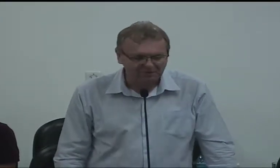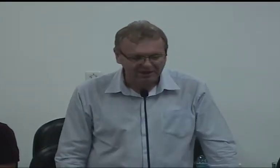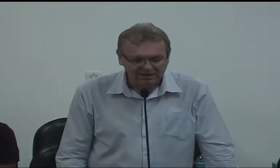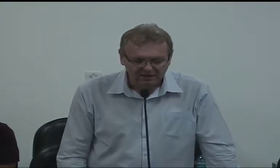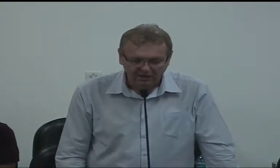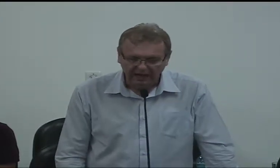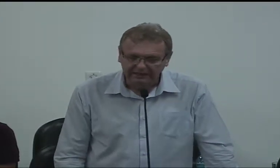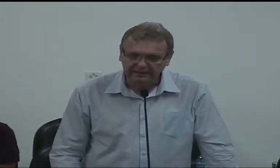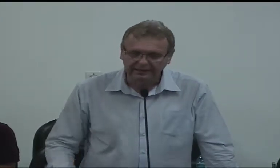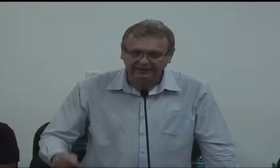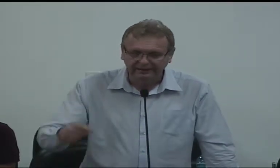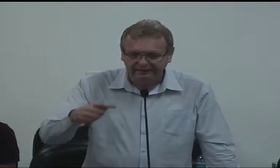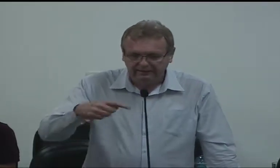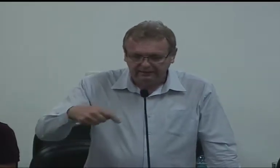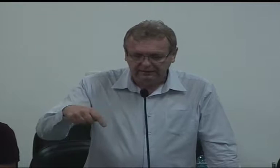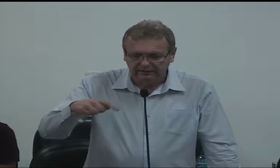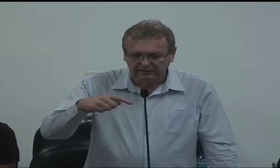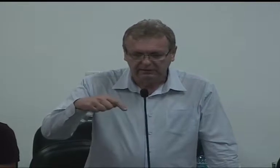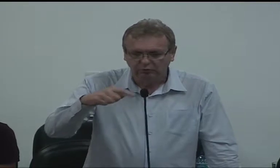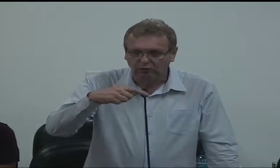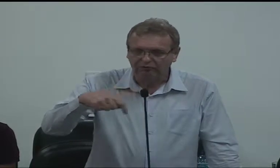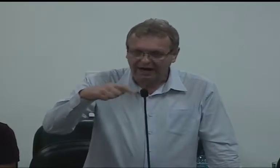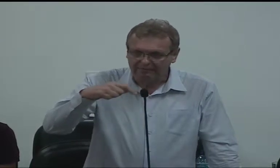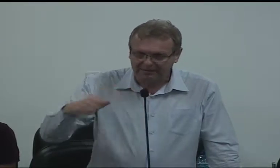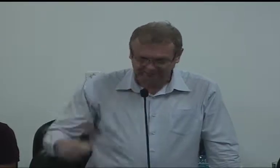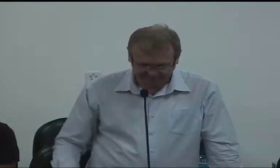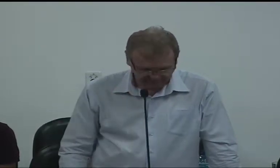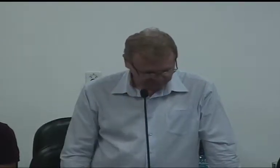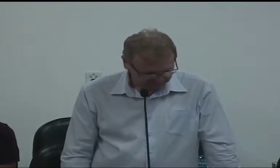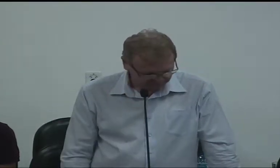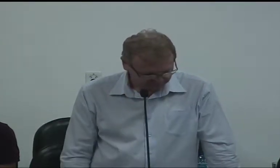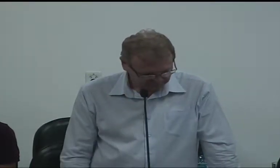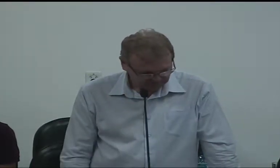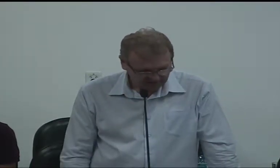né? Ali, no Covabra,